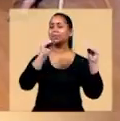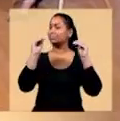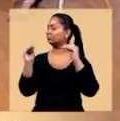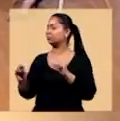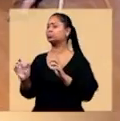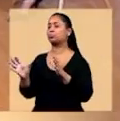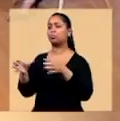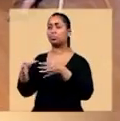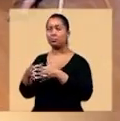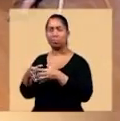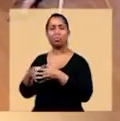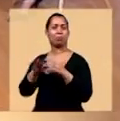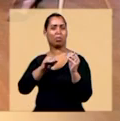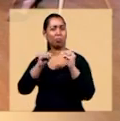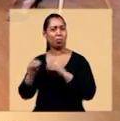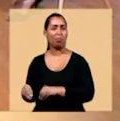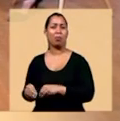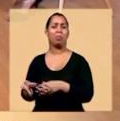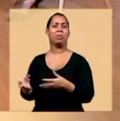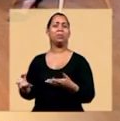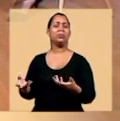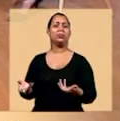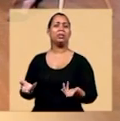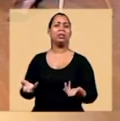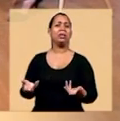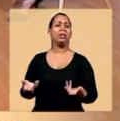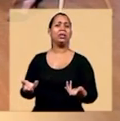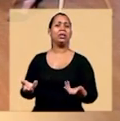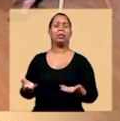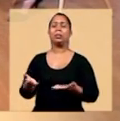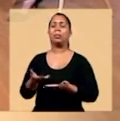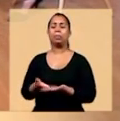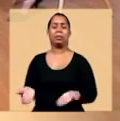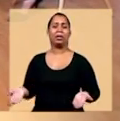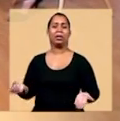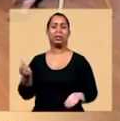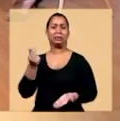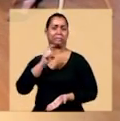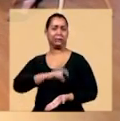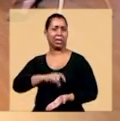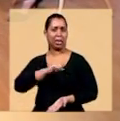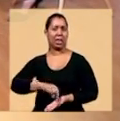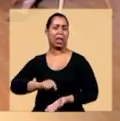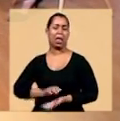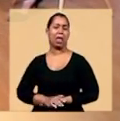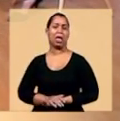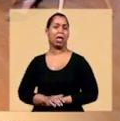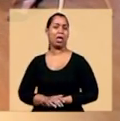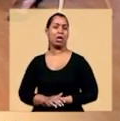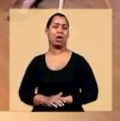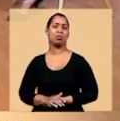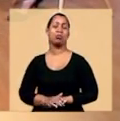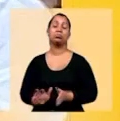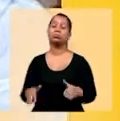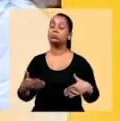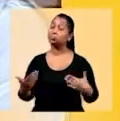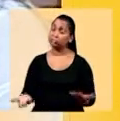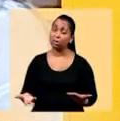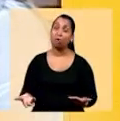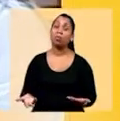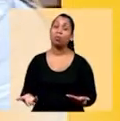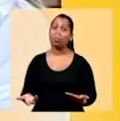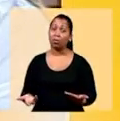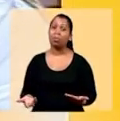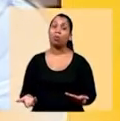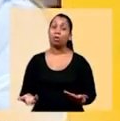não é? Desde que ele não perca, não tem diferença de cargo, salário, né? Cargo, exatamente. Então, tenta